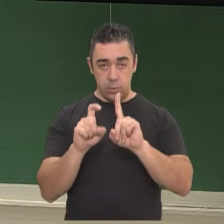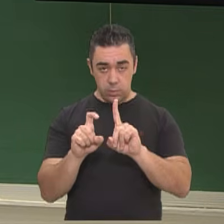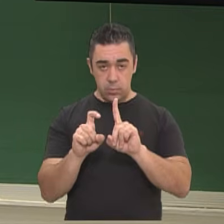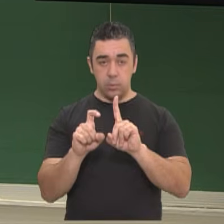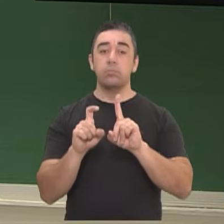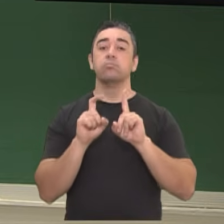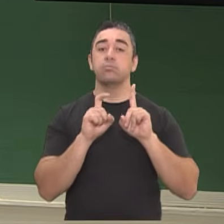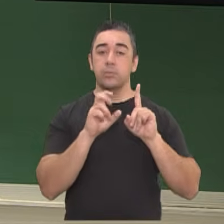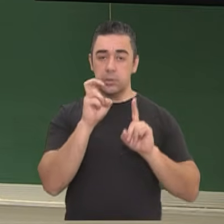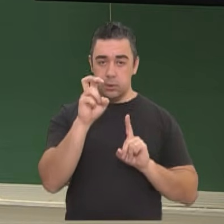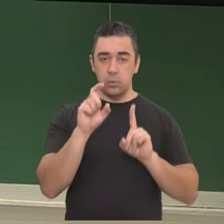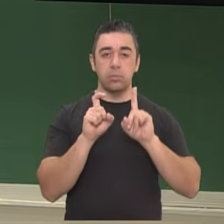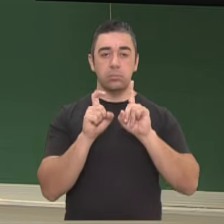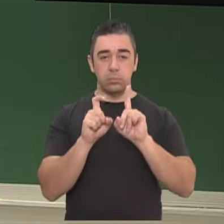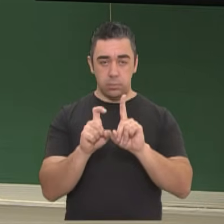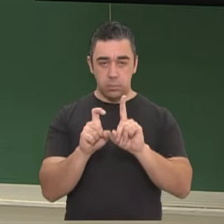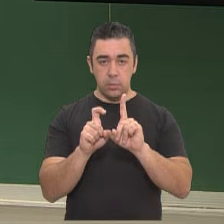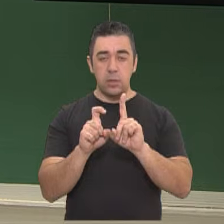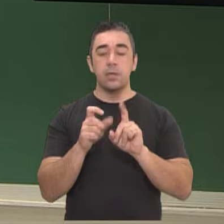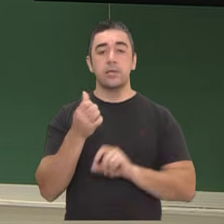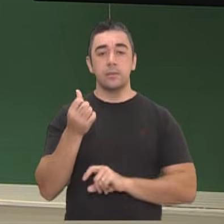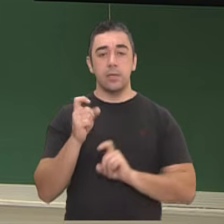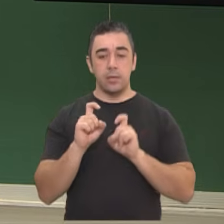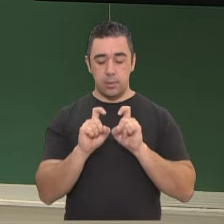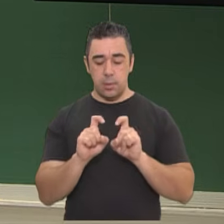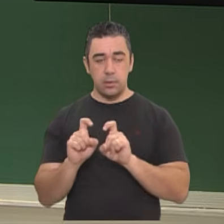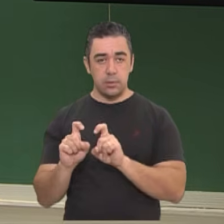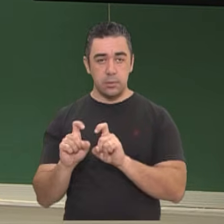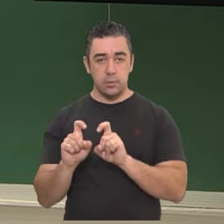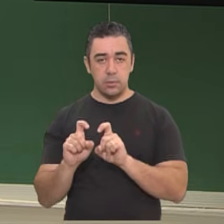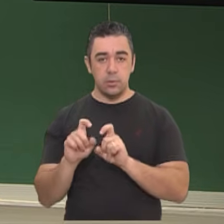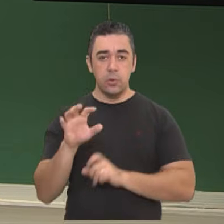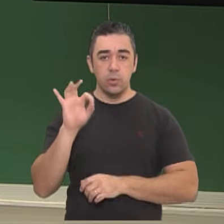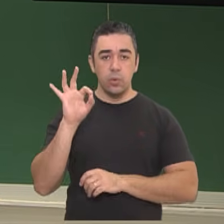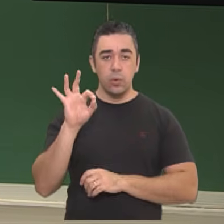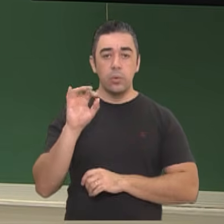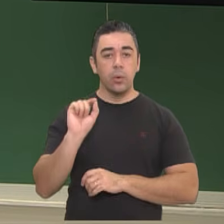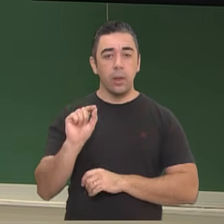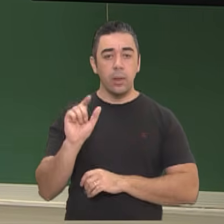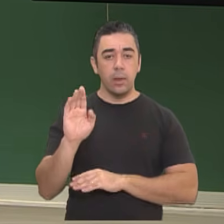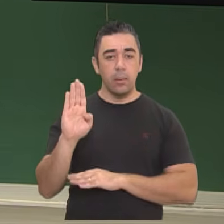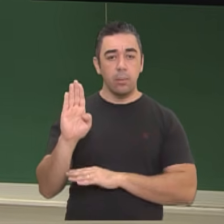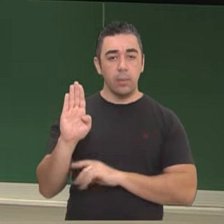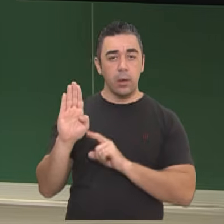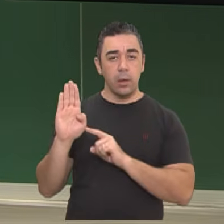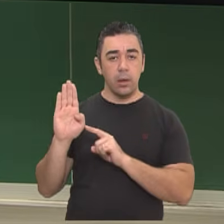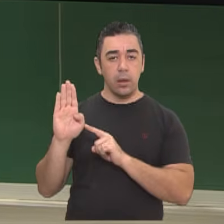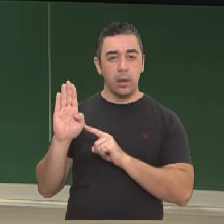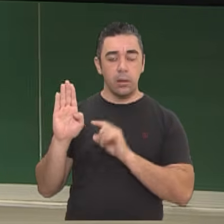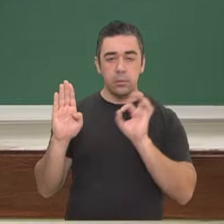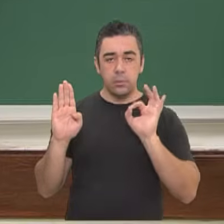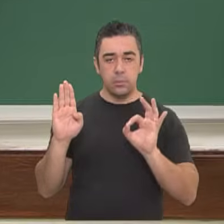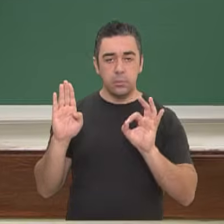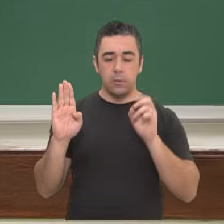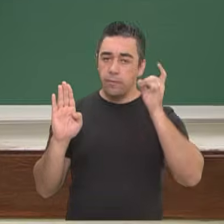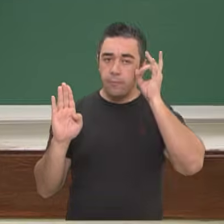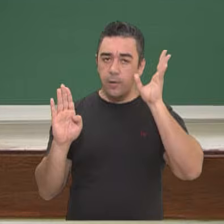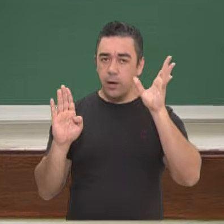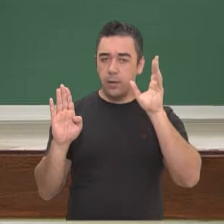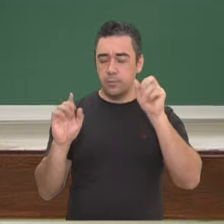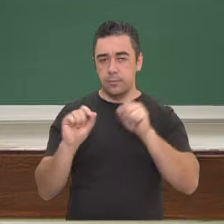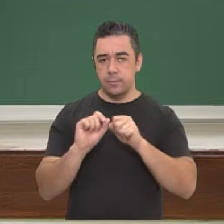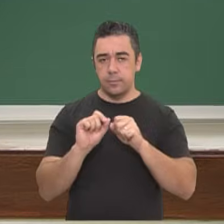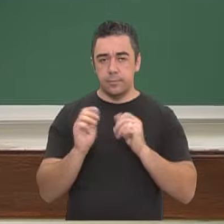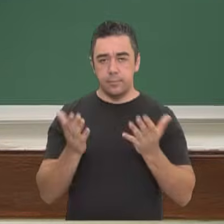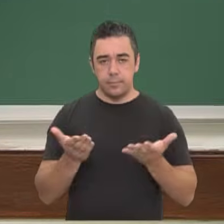5, Rzão, Rzinho. E 6, Rzinho, Rzinho. Qual que é a alternativa? Letra B, ok? Então, esse estava bem tranquilinho de fazer também, né,